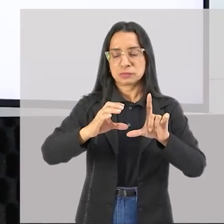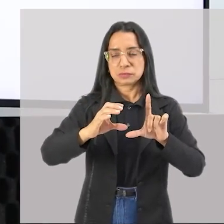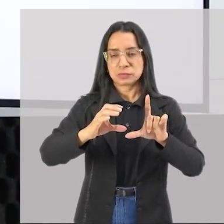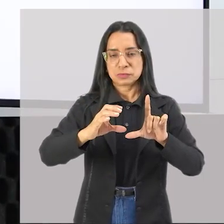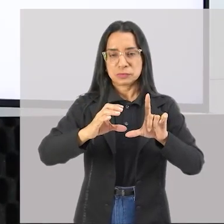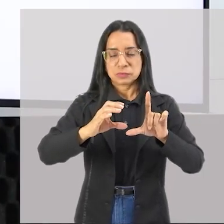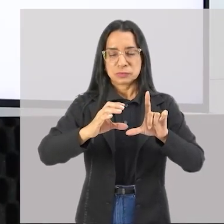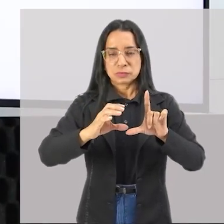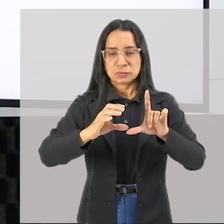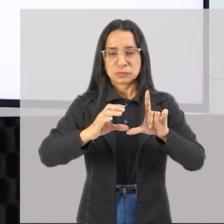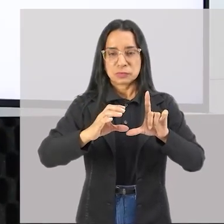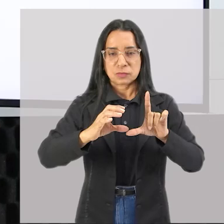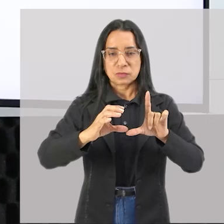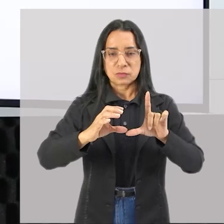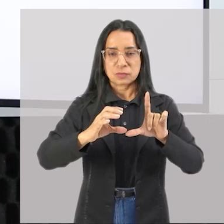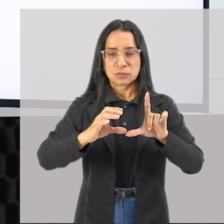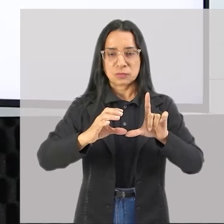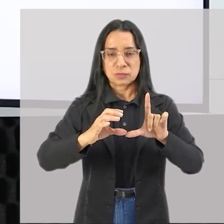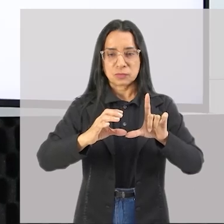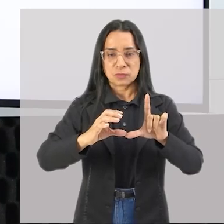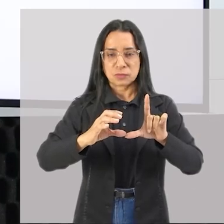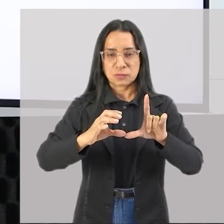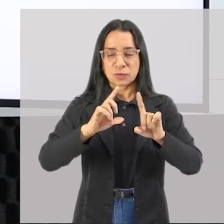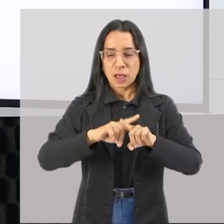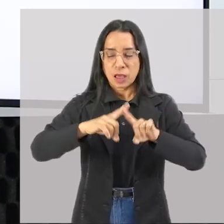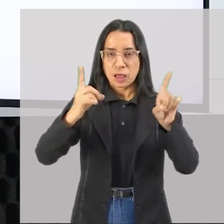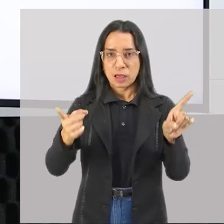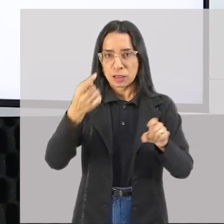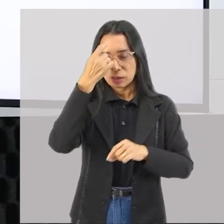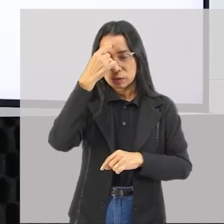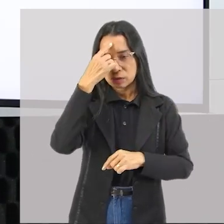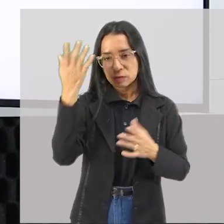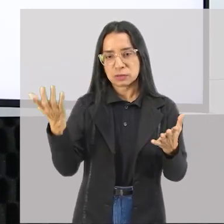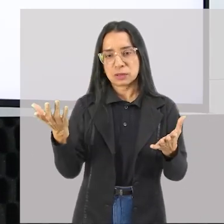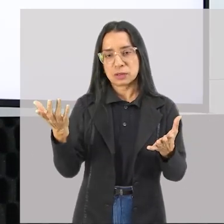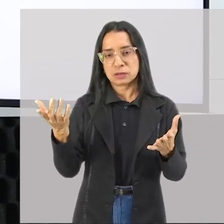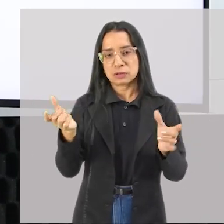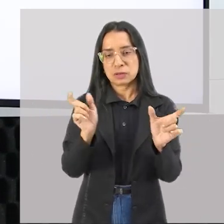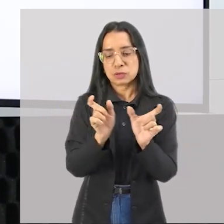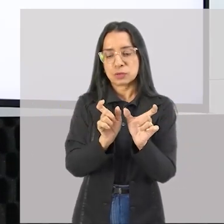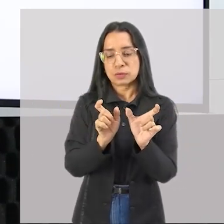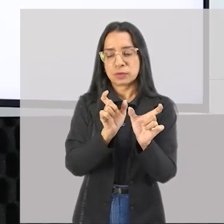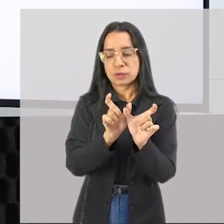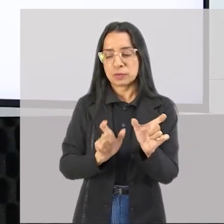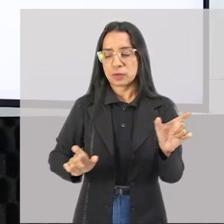mas não encontrou o leite. Então, é a ideia de contraste entre as duas